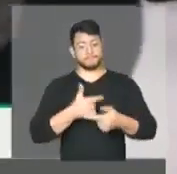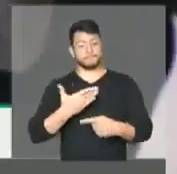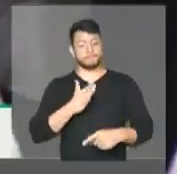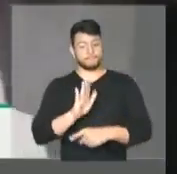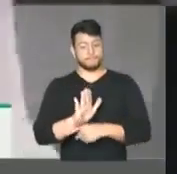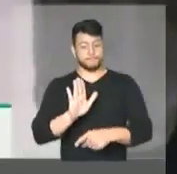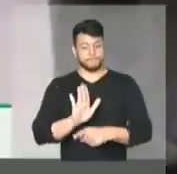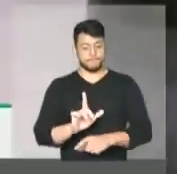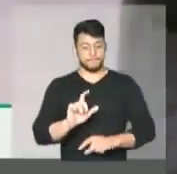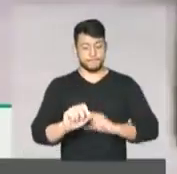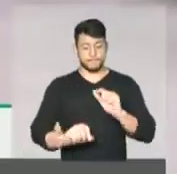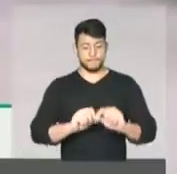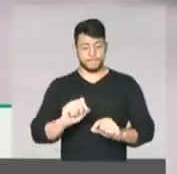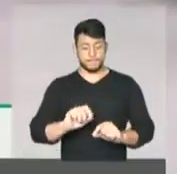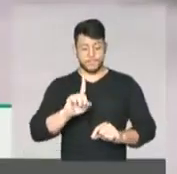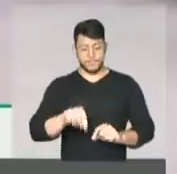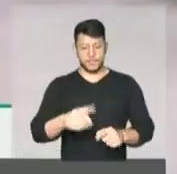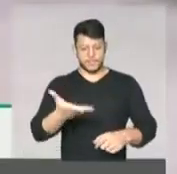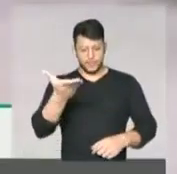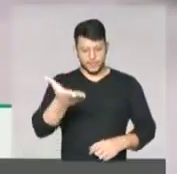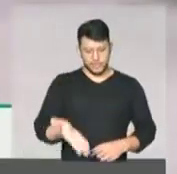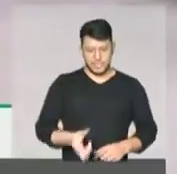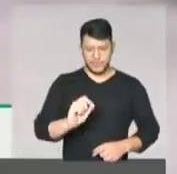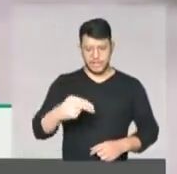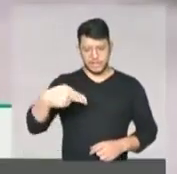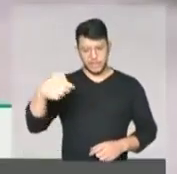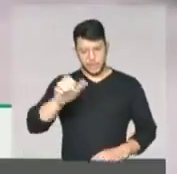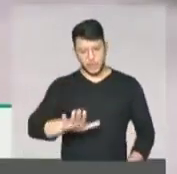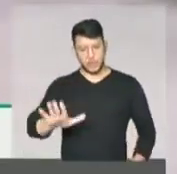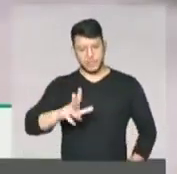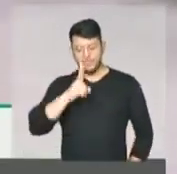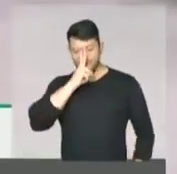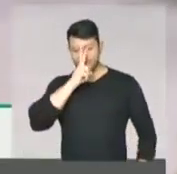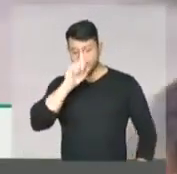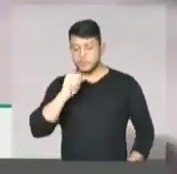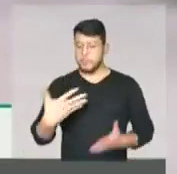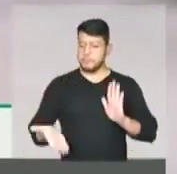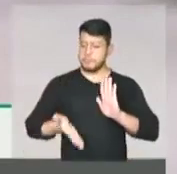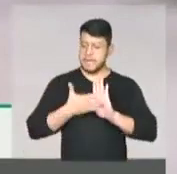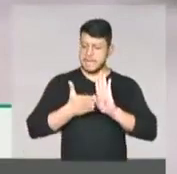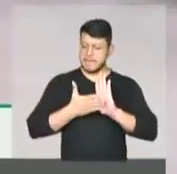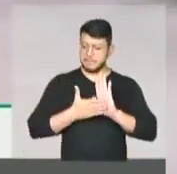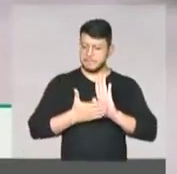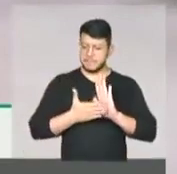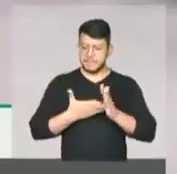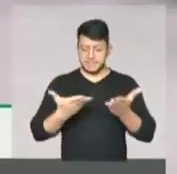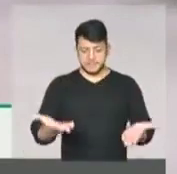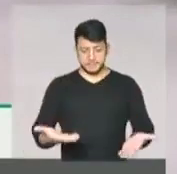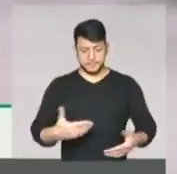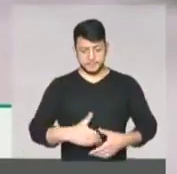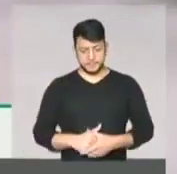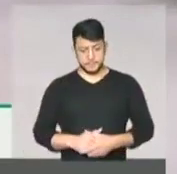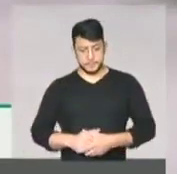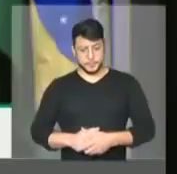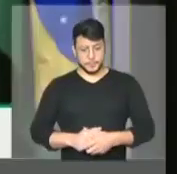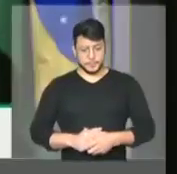a garra, o sangue do nordestino, que antes de tudo é um forte. Parabéns, meu amigo, que Deus ilumine você e toda a sua